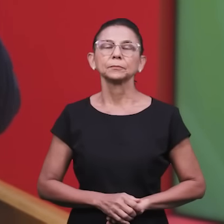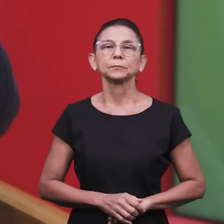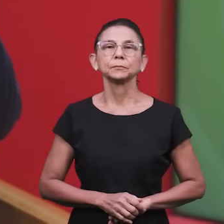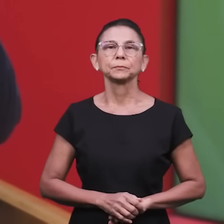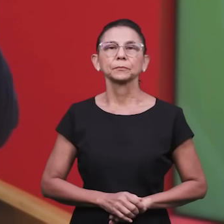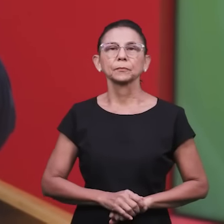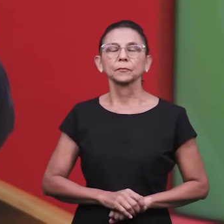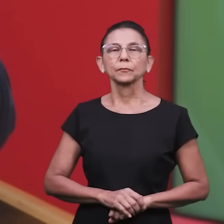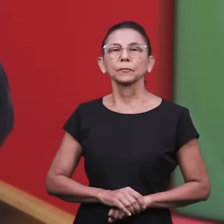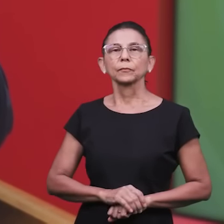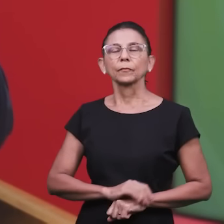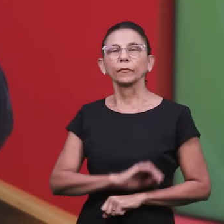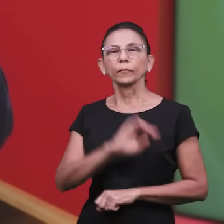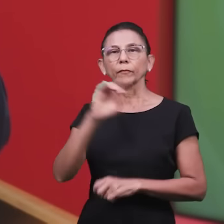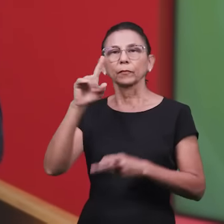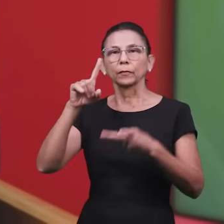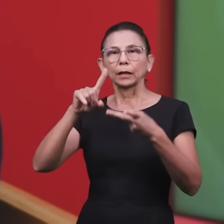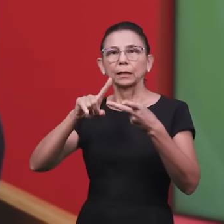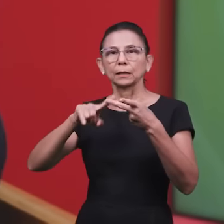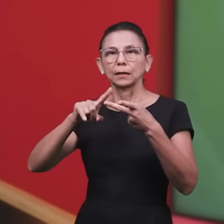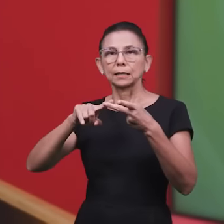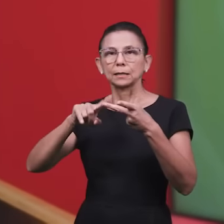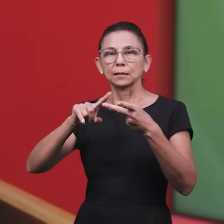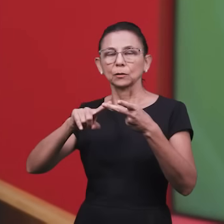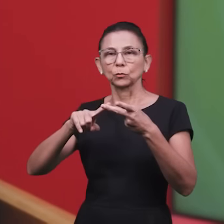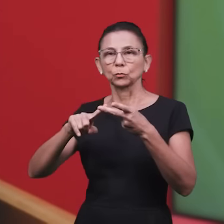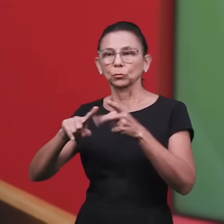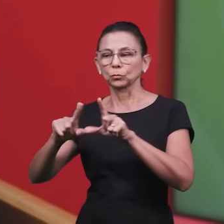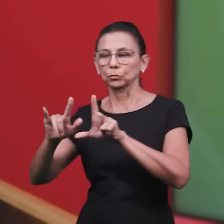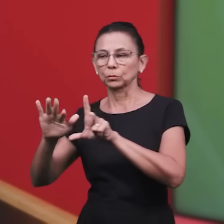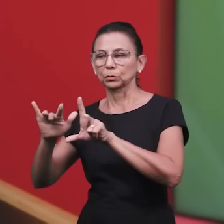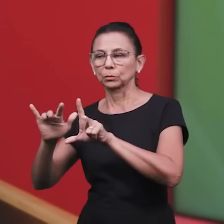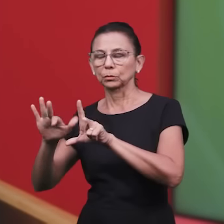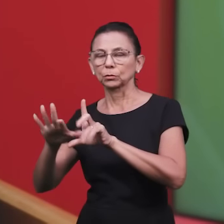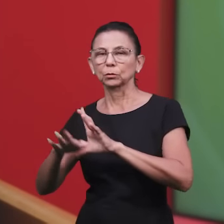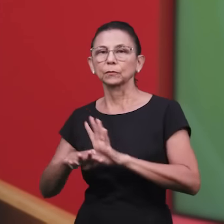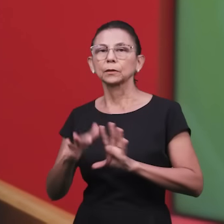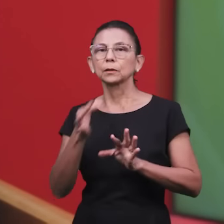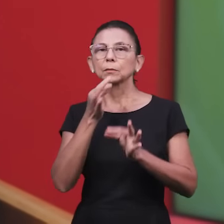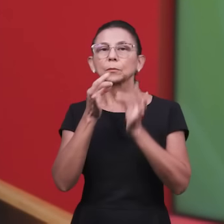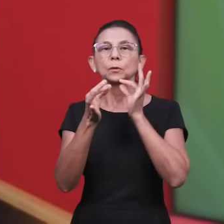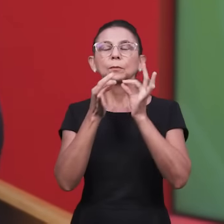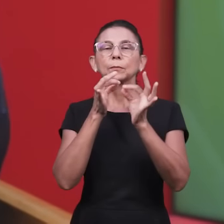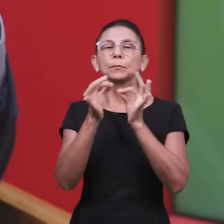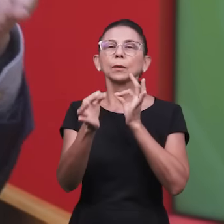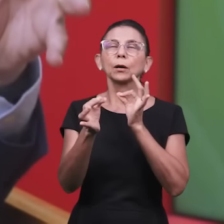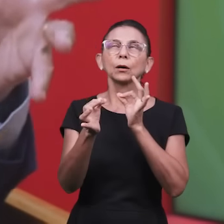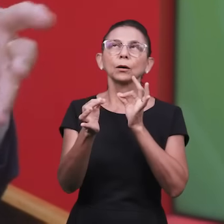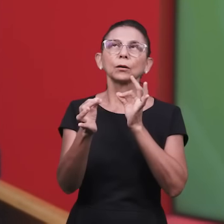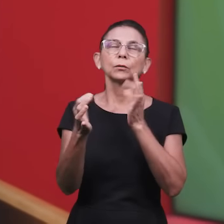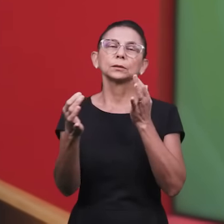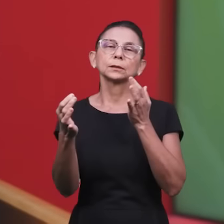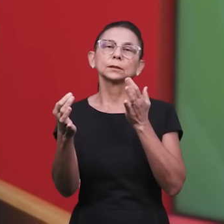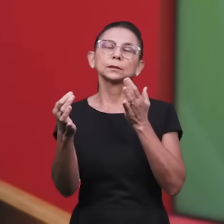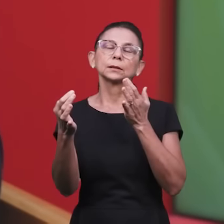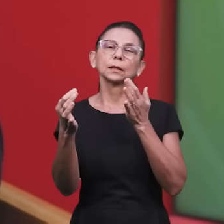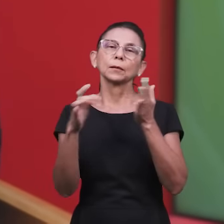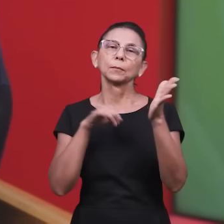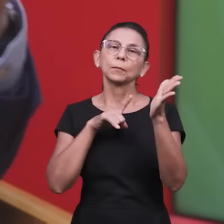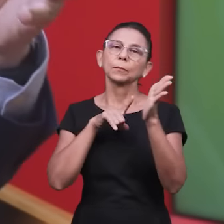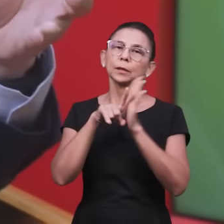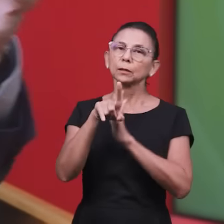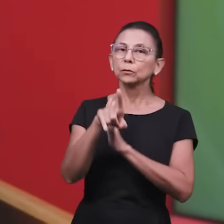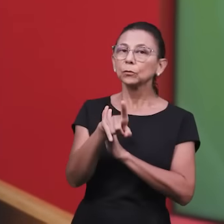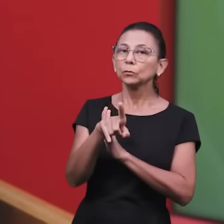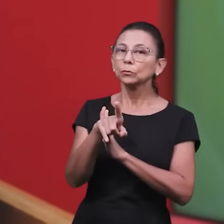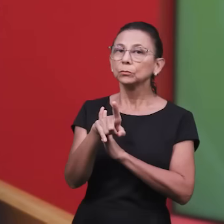neste segundo QR Code vai vir uma proposta, uma pergunta do assunto de um